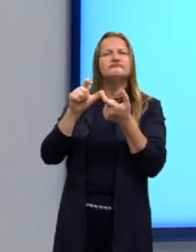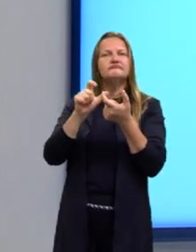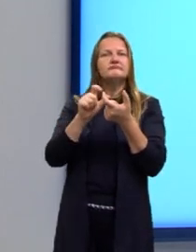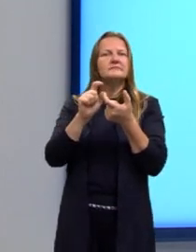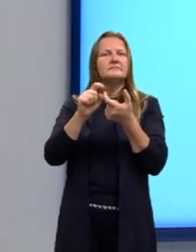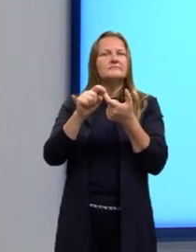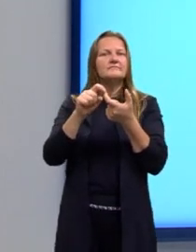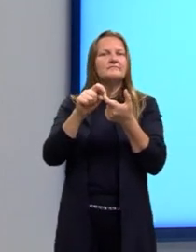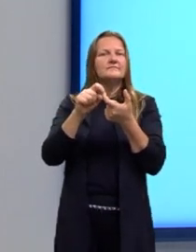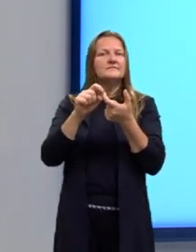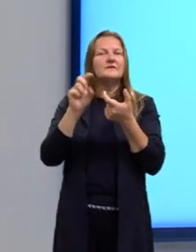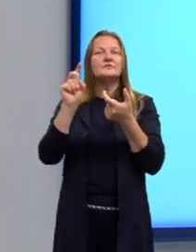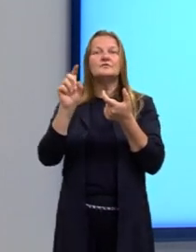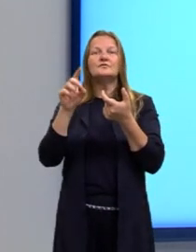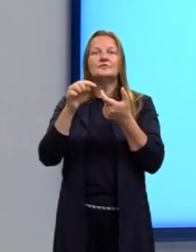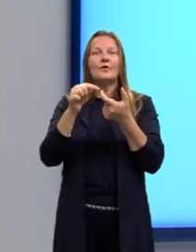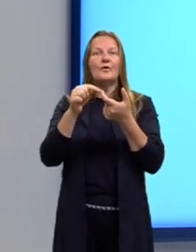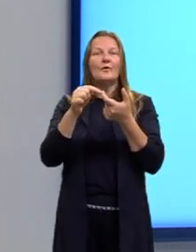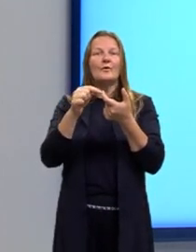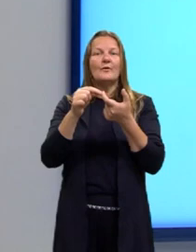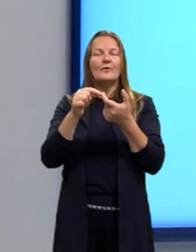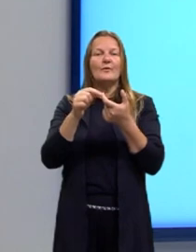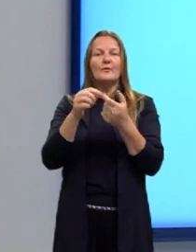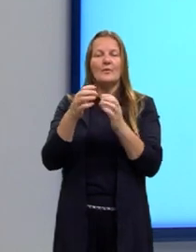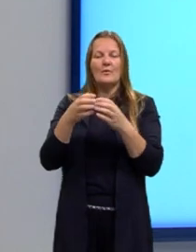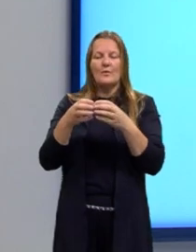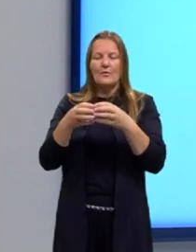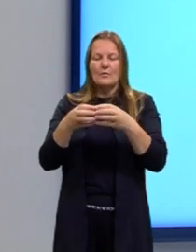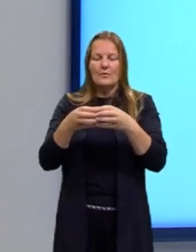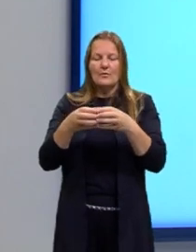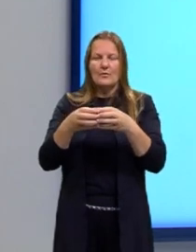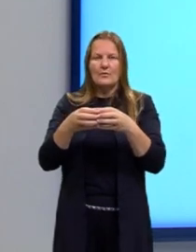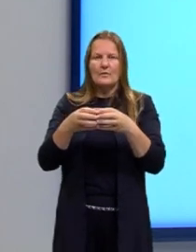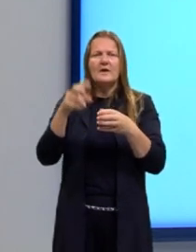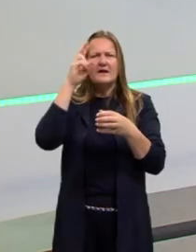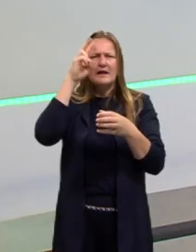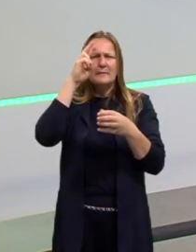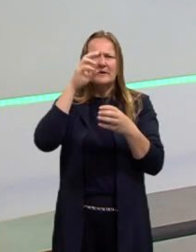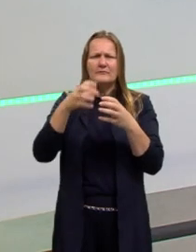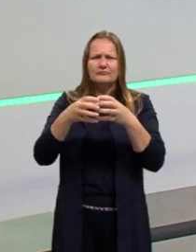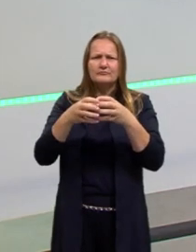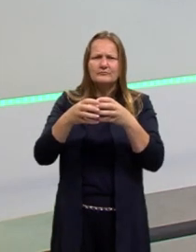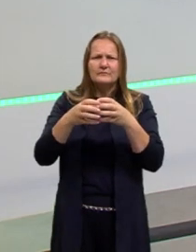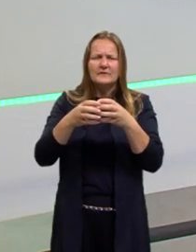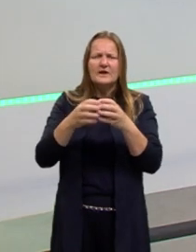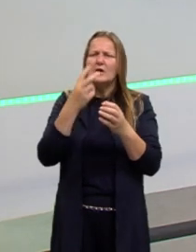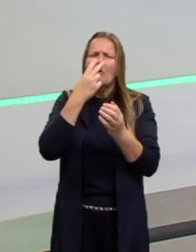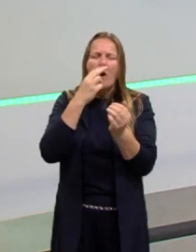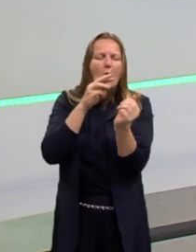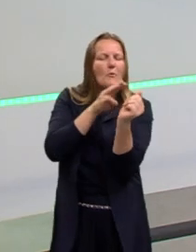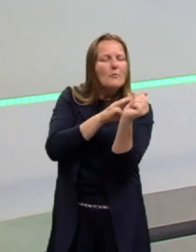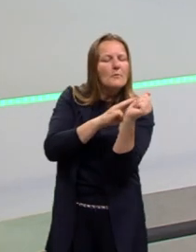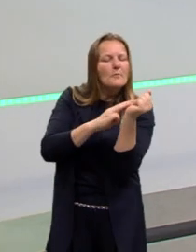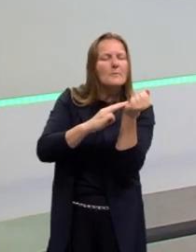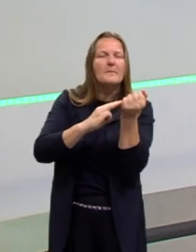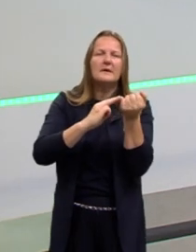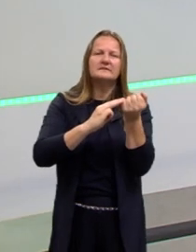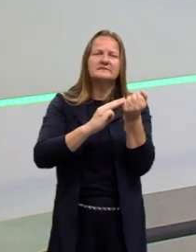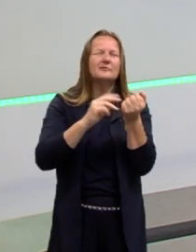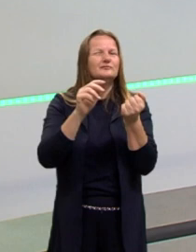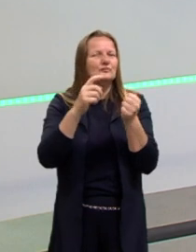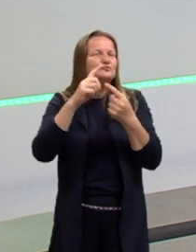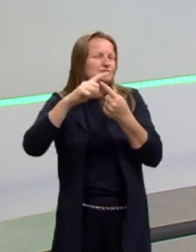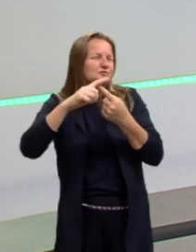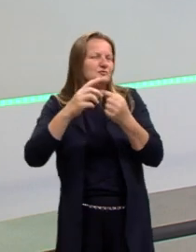não quer simplesmente falar da empanada empanada Você é gorda né lembre que empanada um pastel é um tipo de pastel não